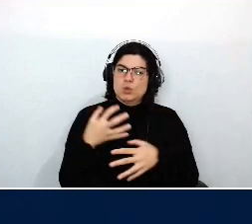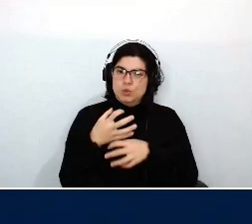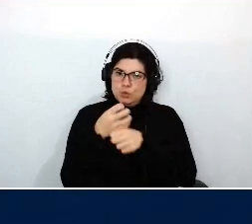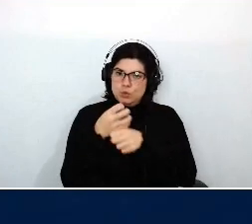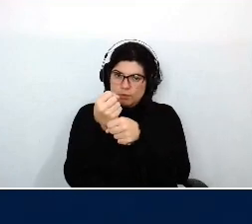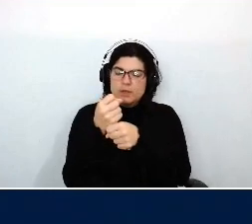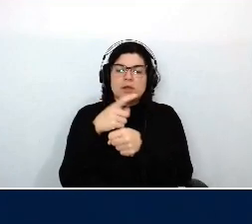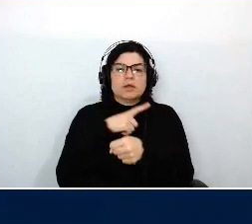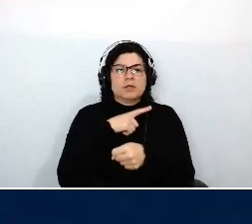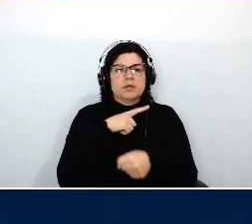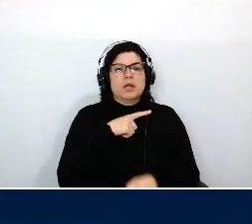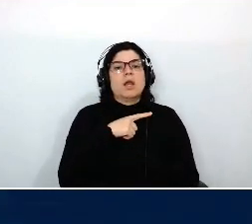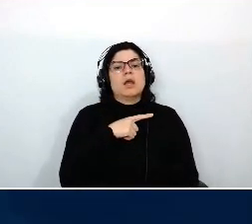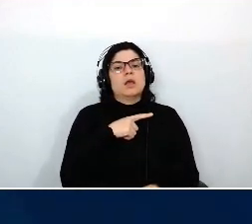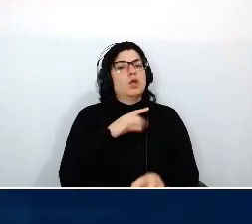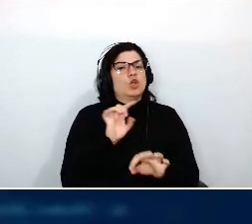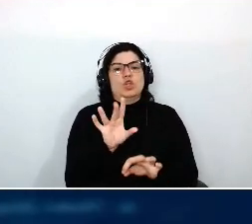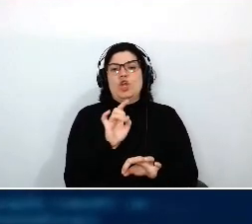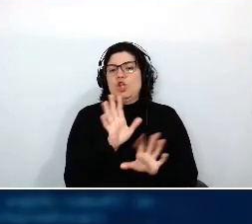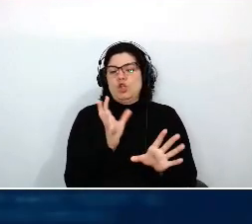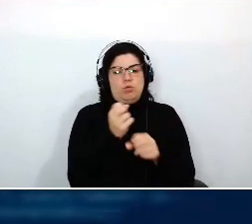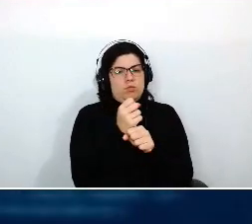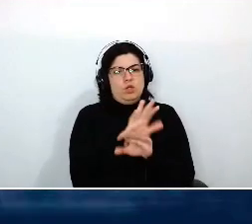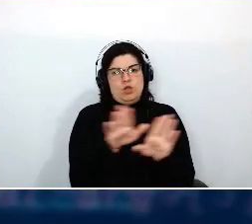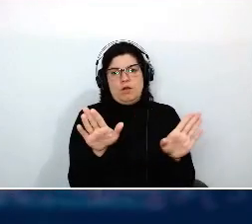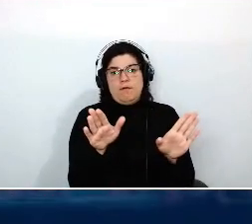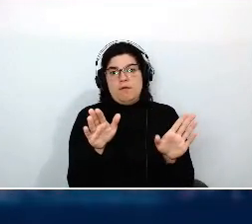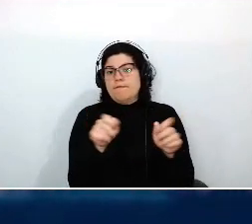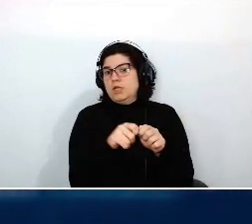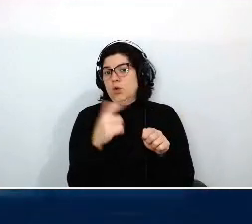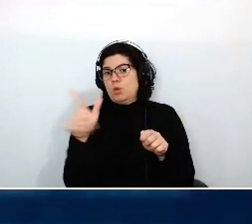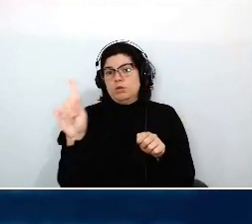binding, e só somando mesmo, não estou fazendo nada, então retorna new.